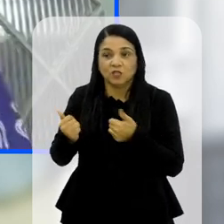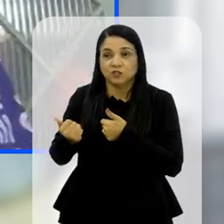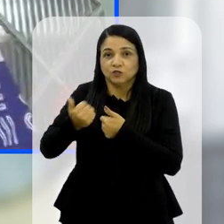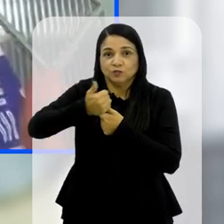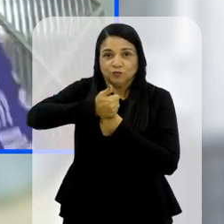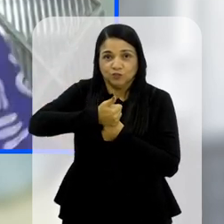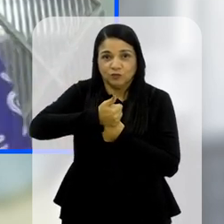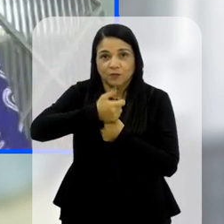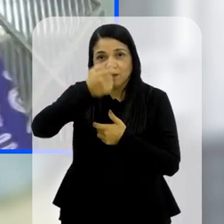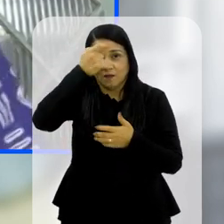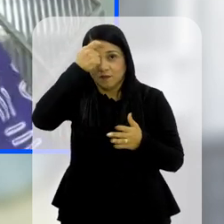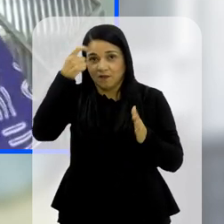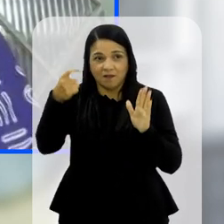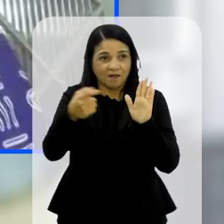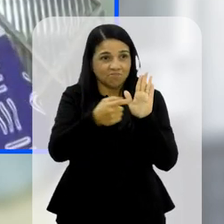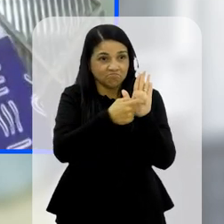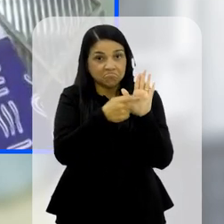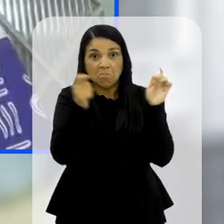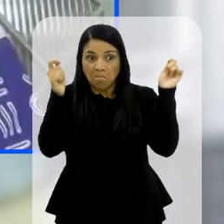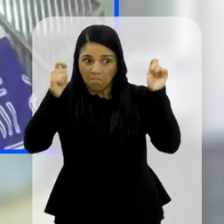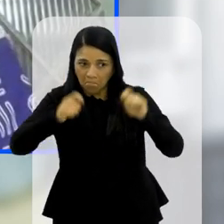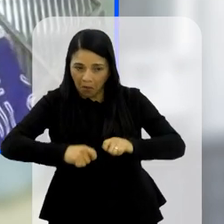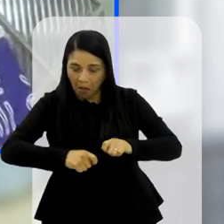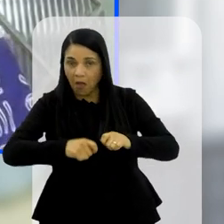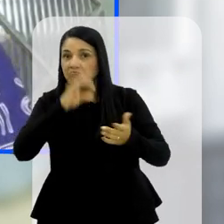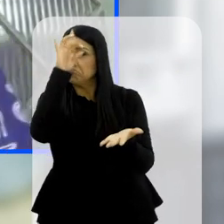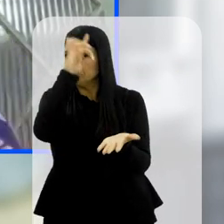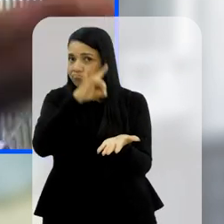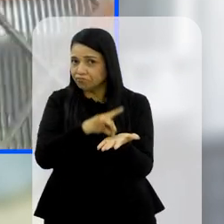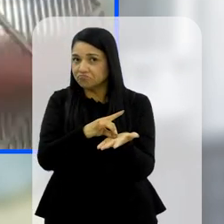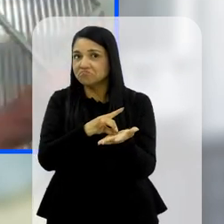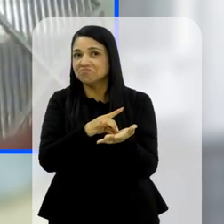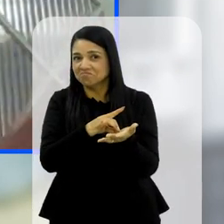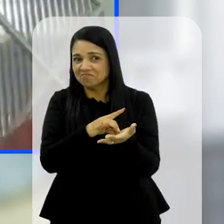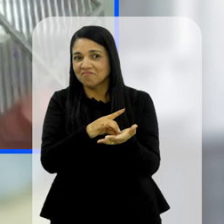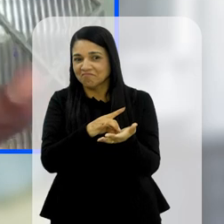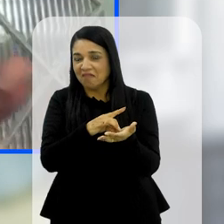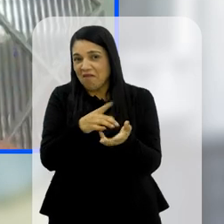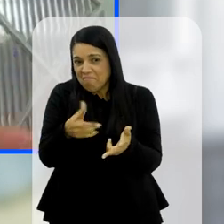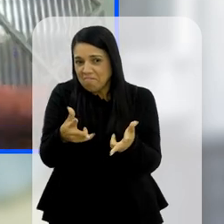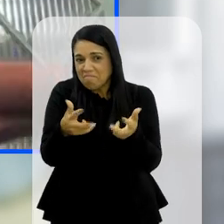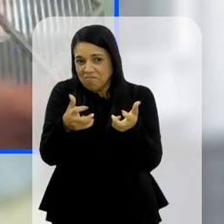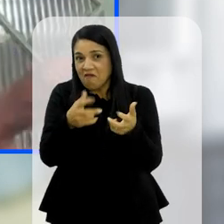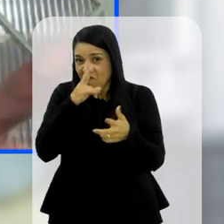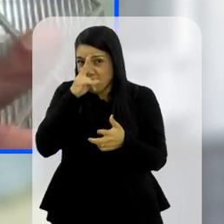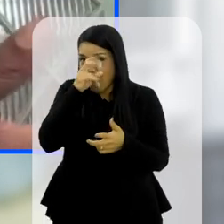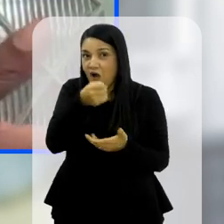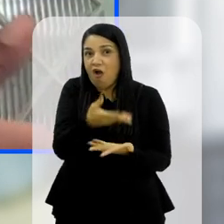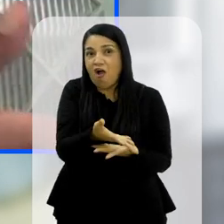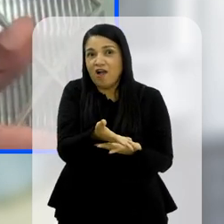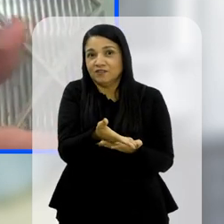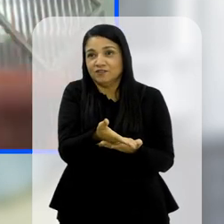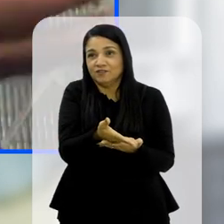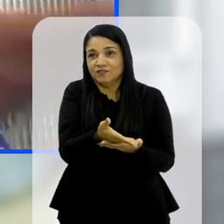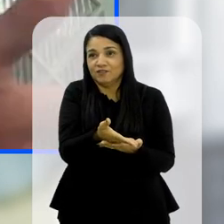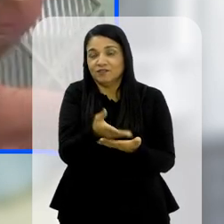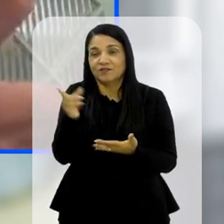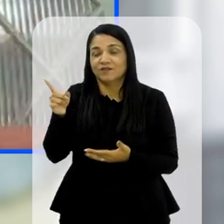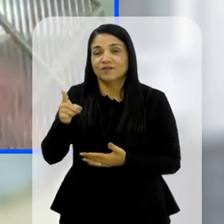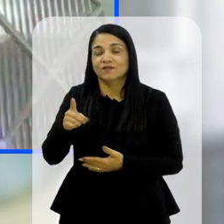que a gente não sabe mais, porque a substituição pela inteligência artificial é possível. A gente está vendo, né,